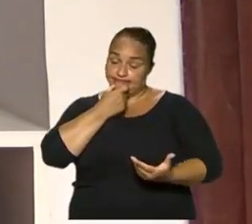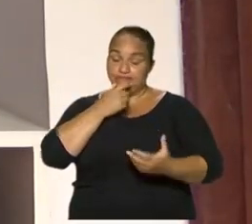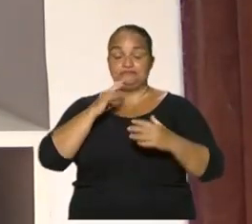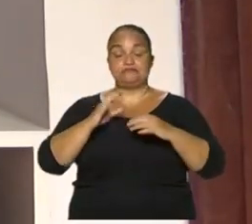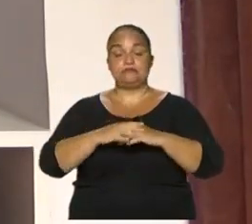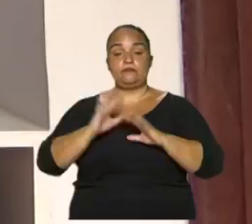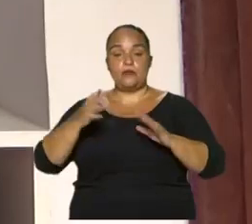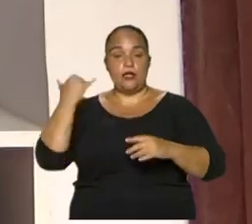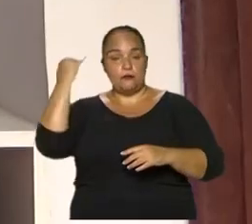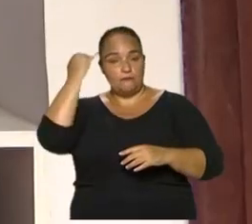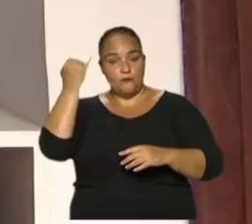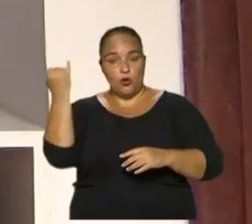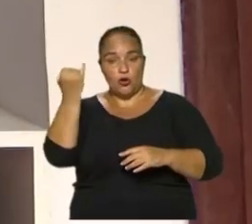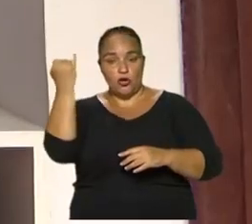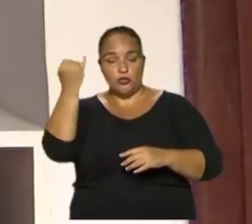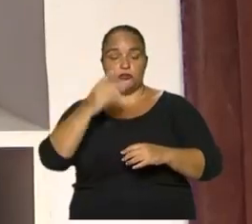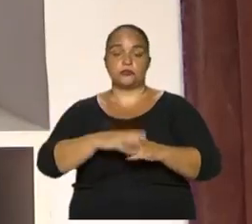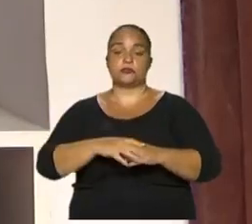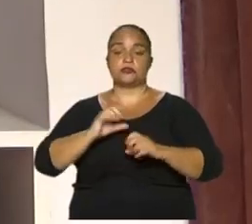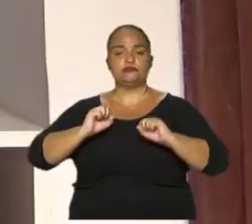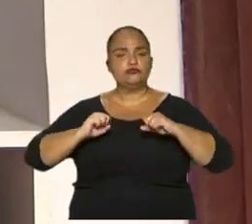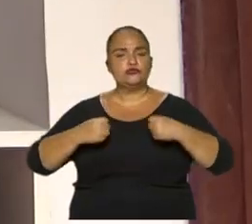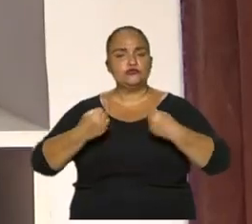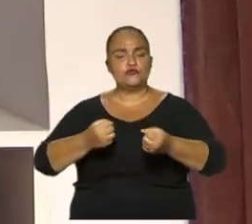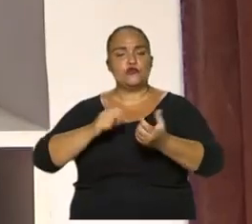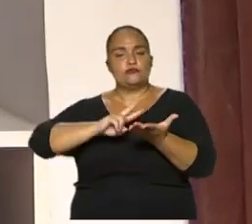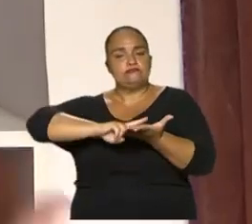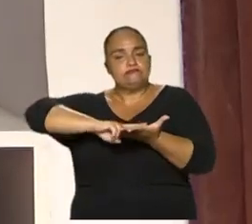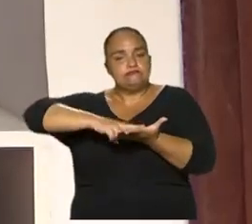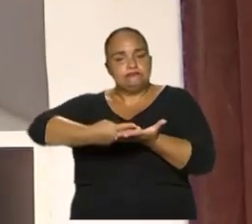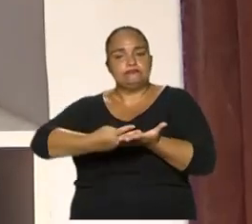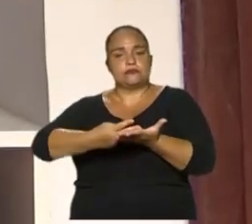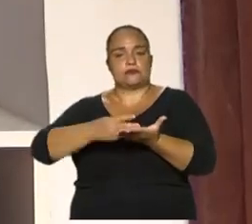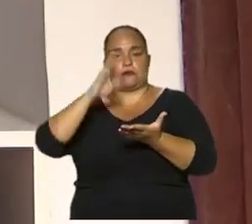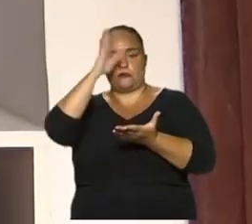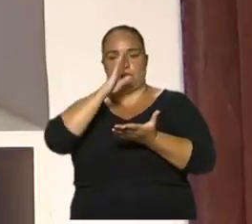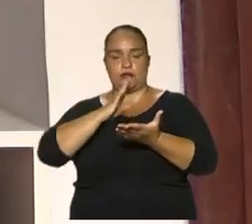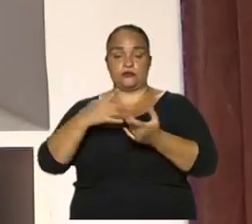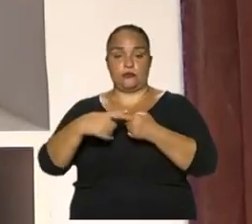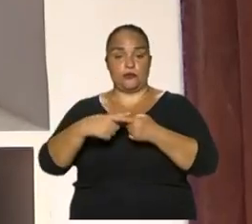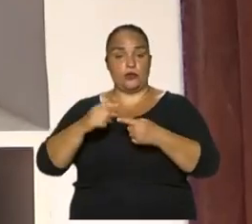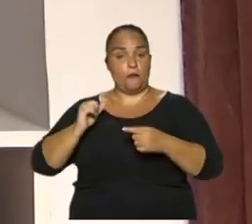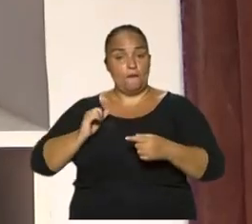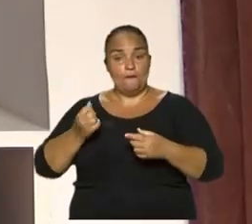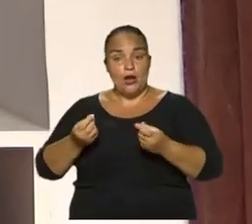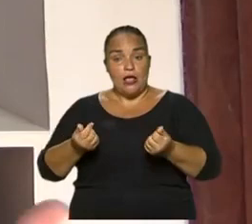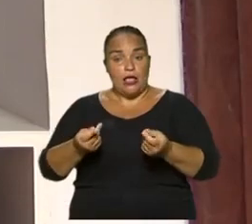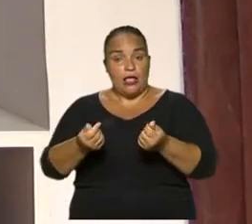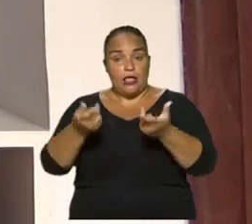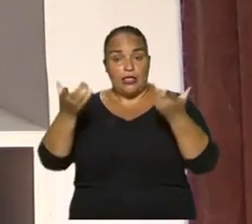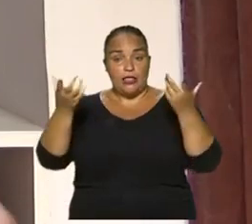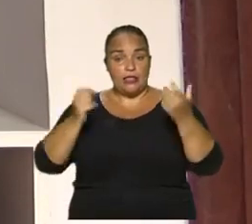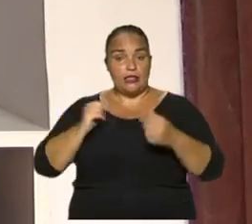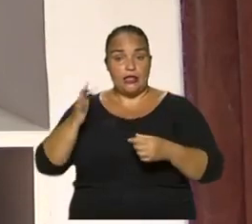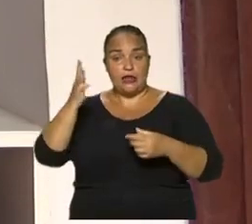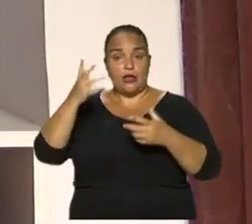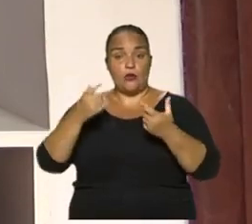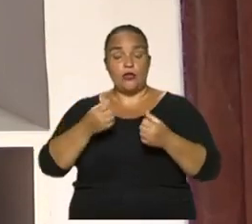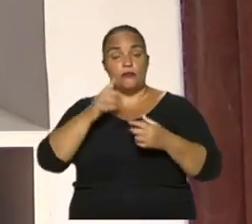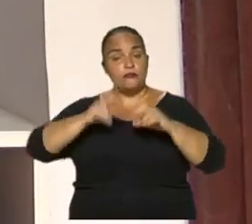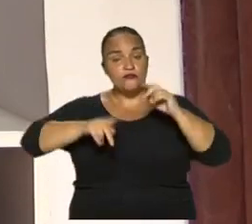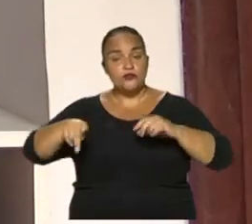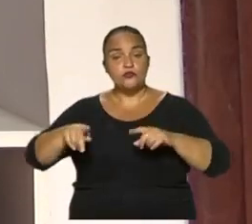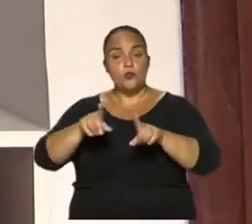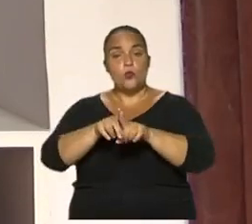acho importante que tenha um esforço de tradução para o Brasil, porque é um material riquíssimo para os professores usarem, mas mesmo no